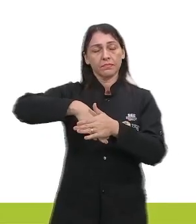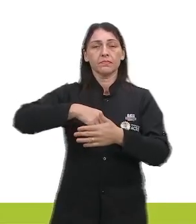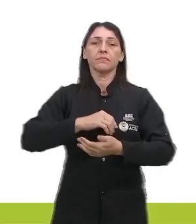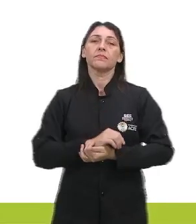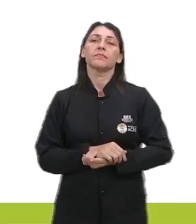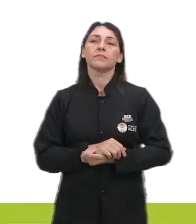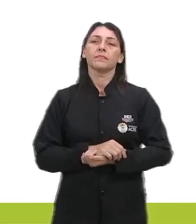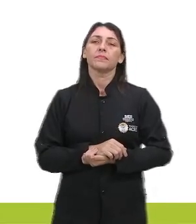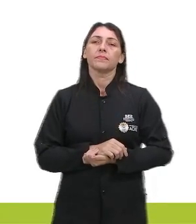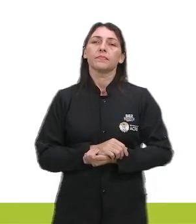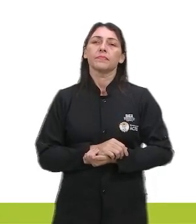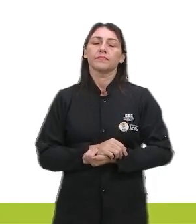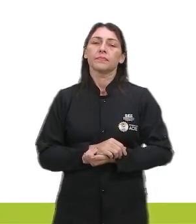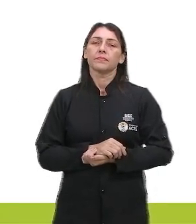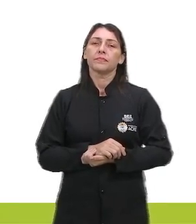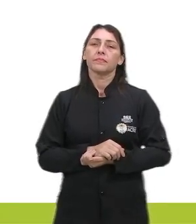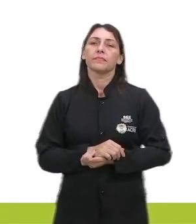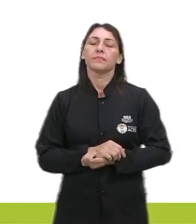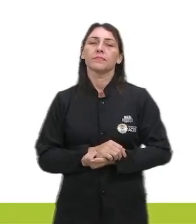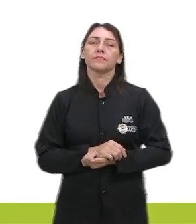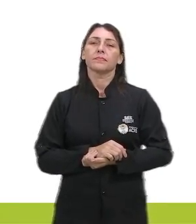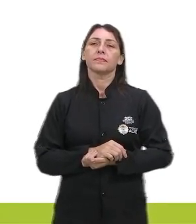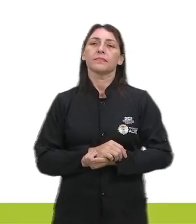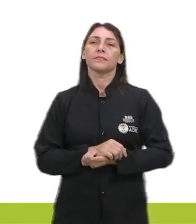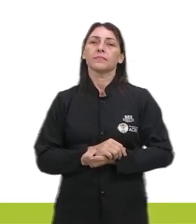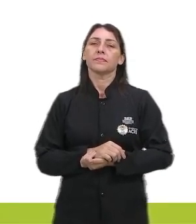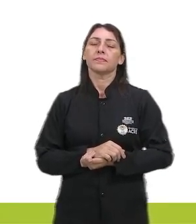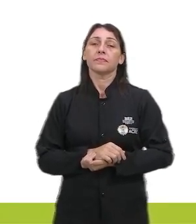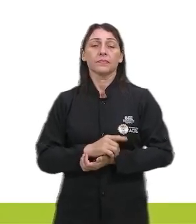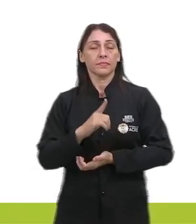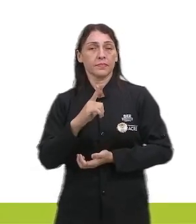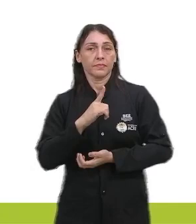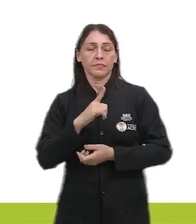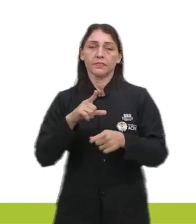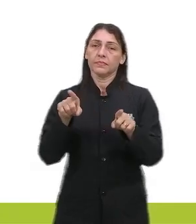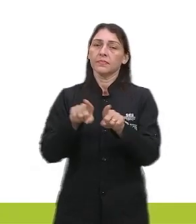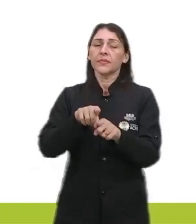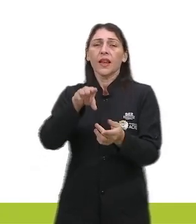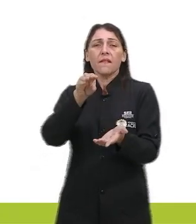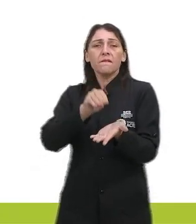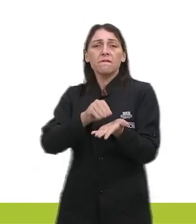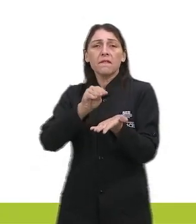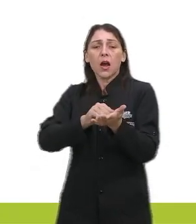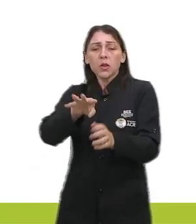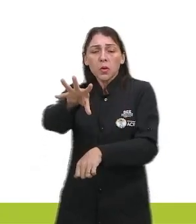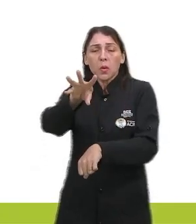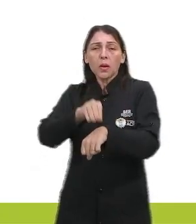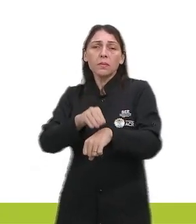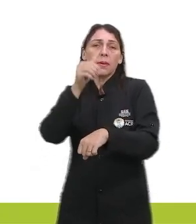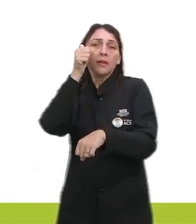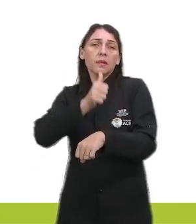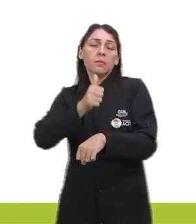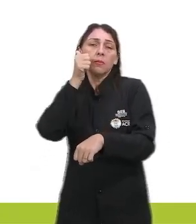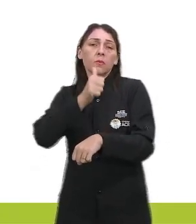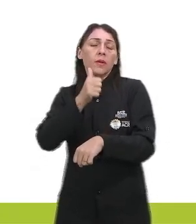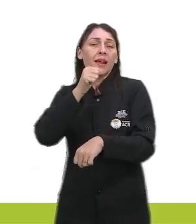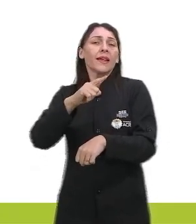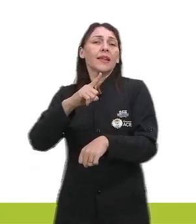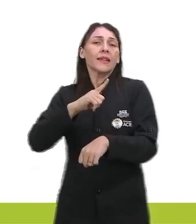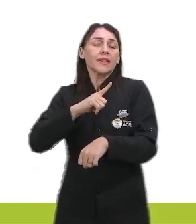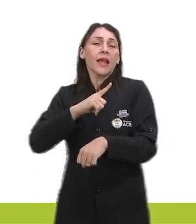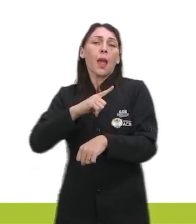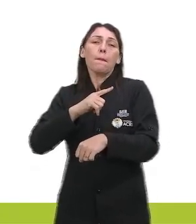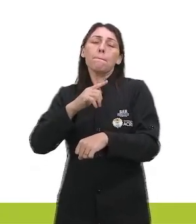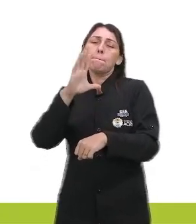futebol, tá? Futebol. E aí temos aqui a falta de reconhecimento, que o esporte feminino muitas vezes recebe menos